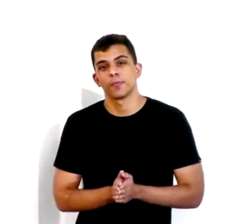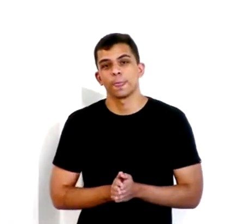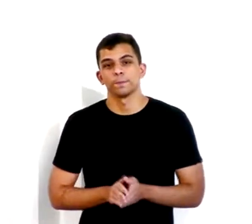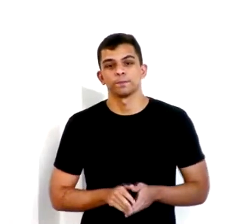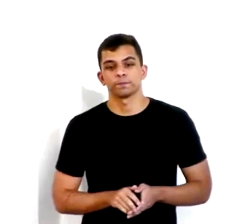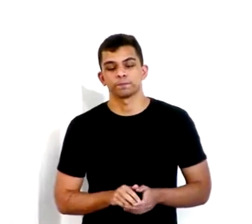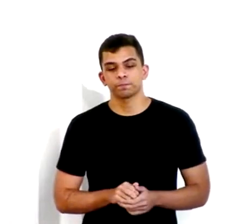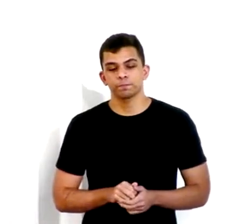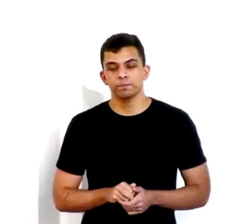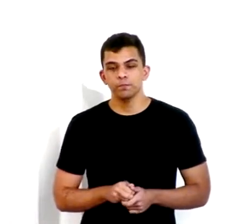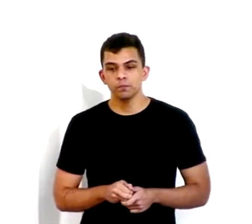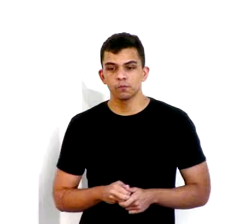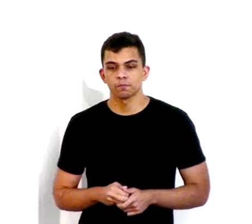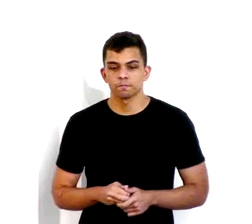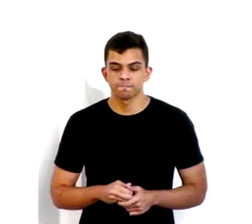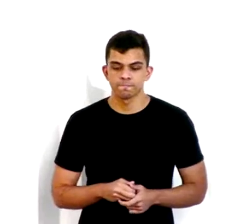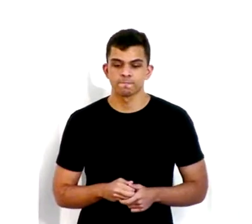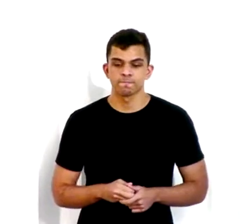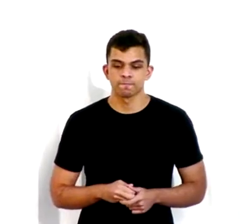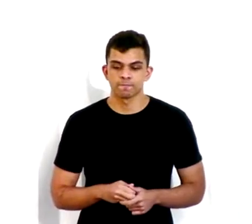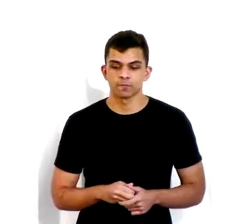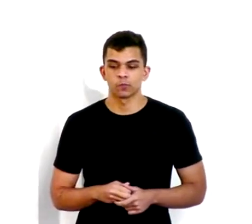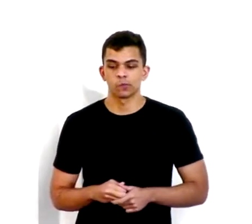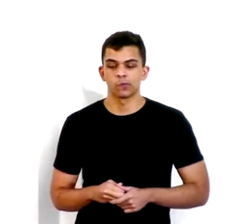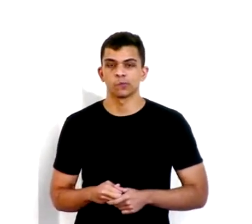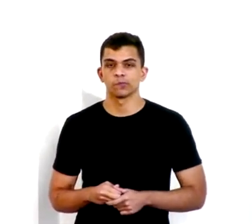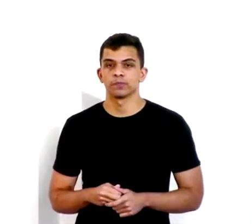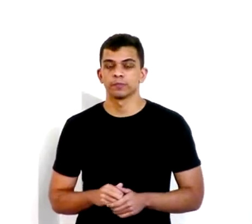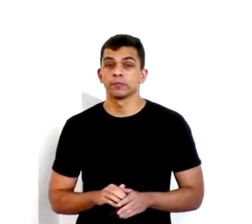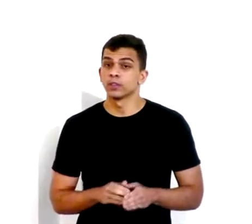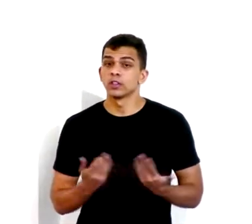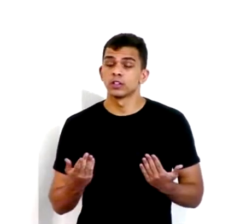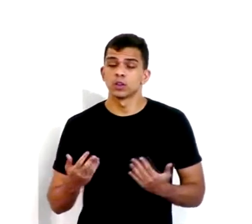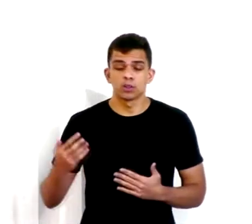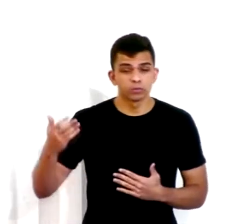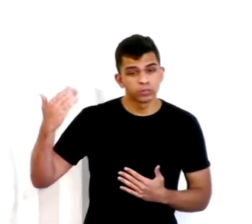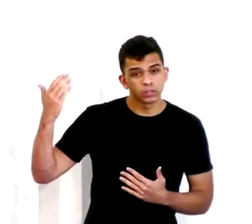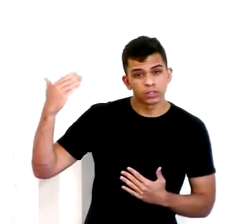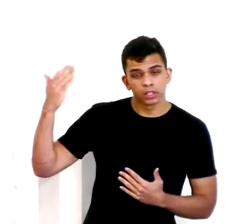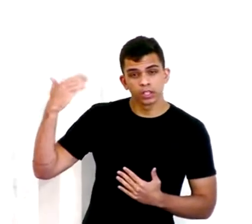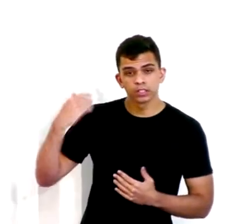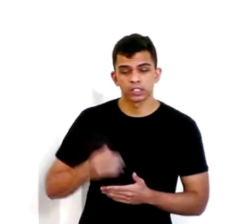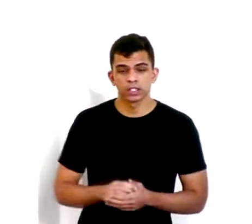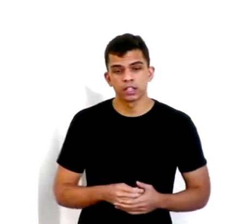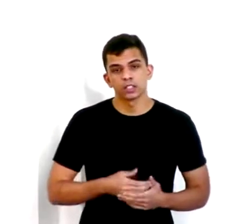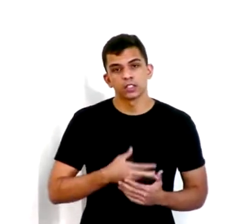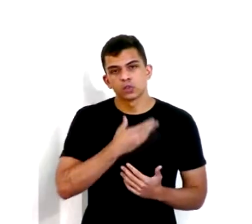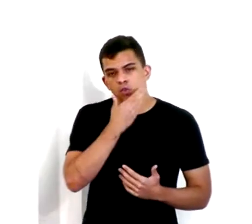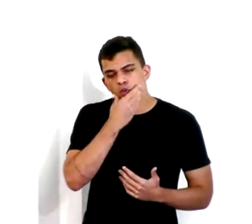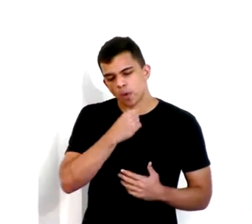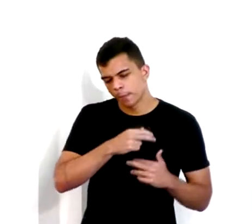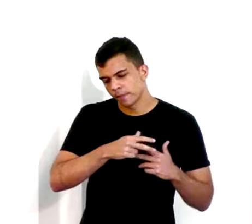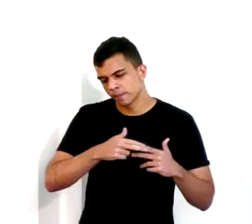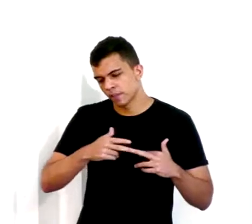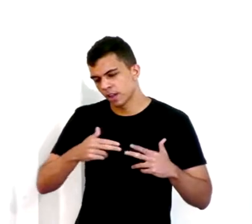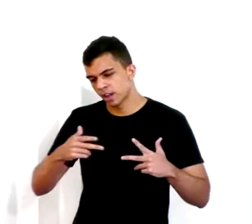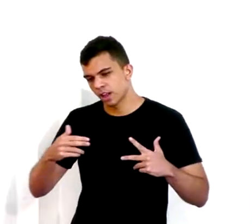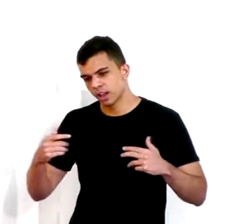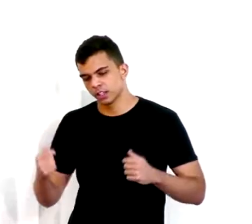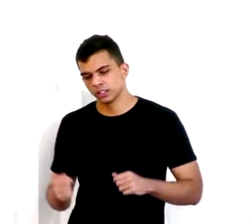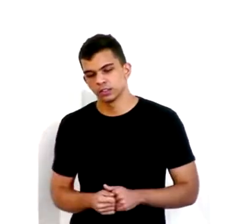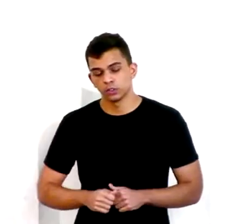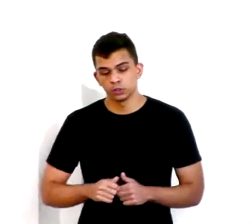XX, então, foi palco onde grandes teólogos construíram as suas mensagens.